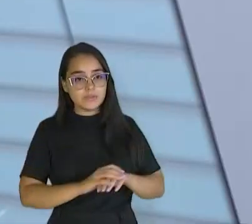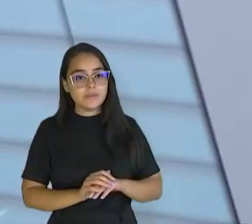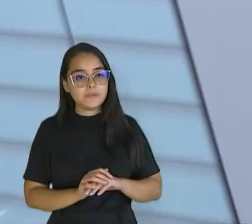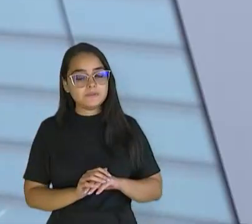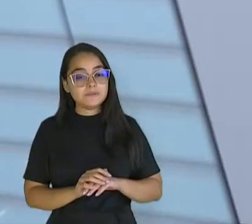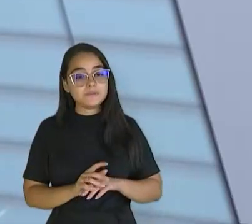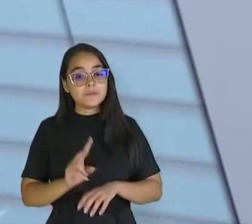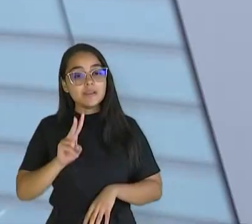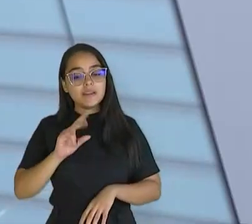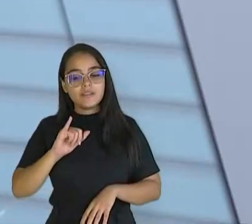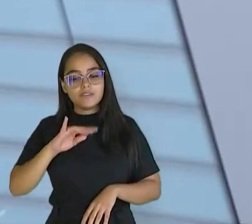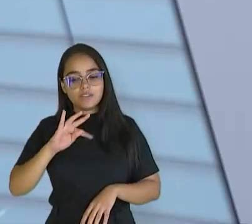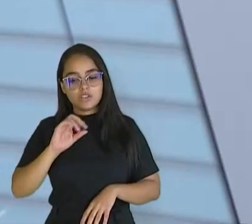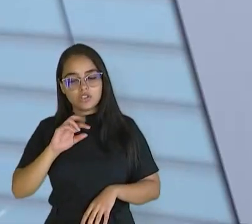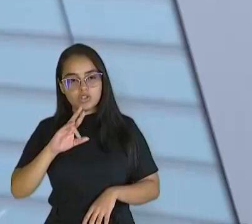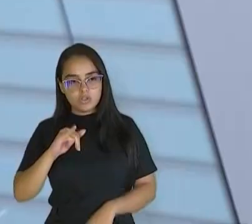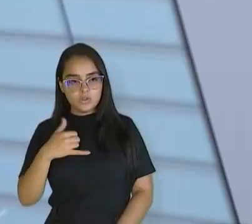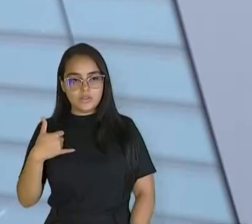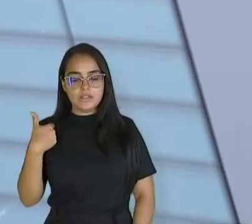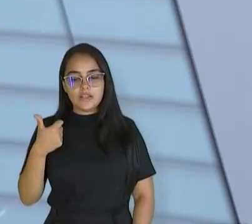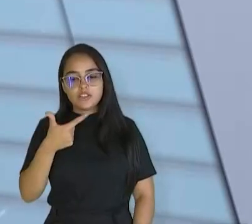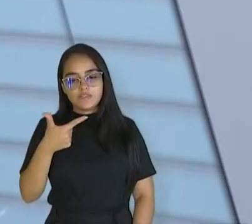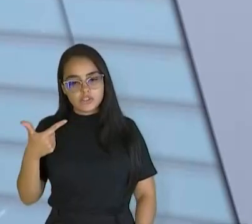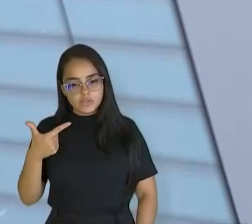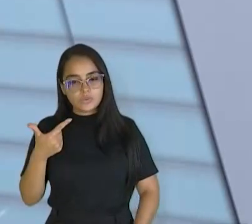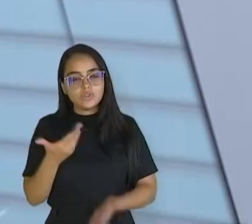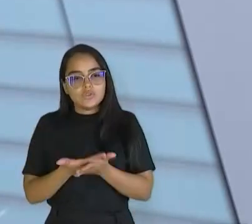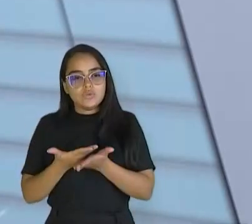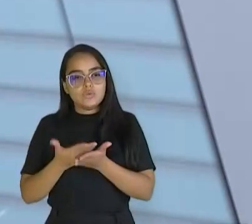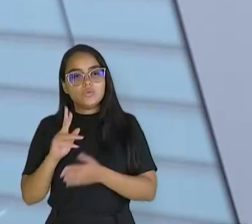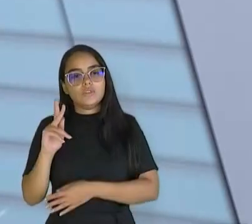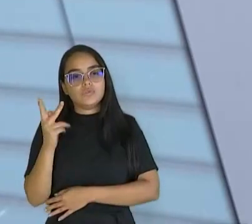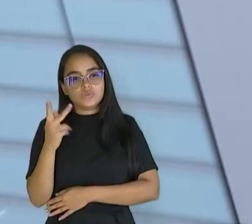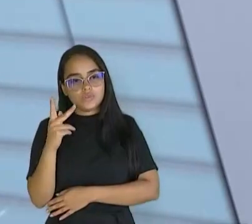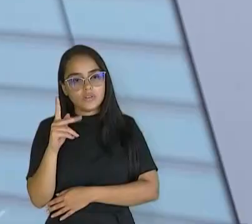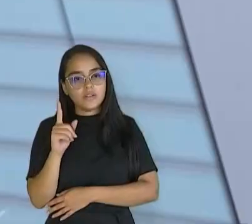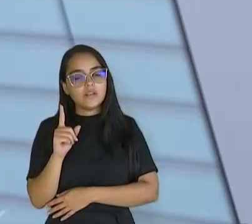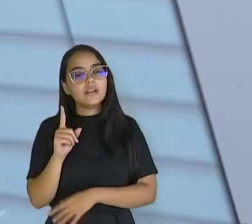E a Vitória Almeida, que tem 22, curso História, lá